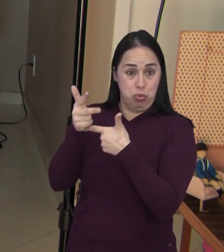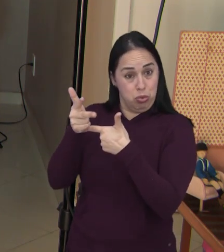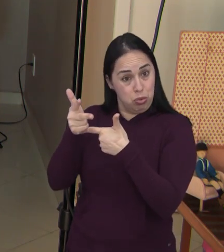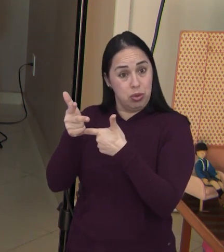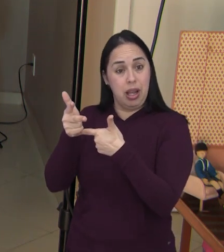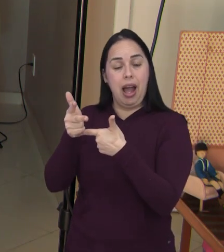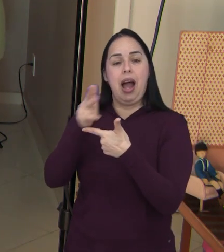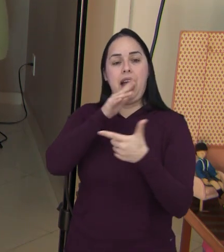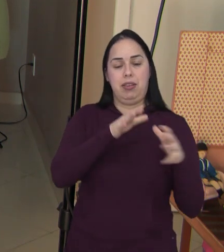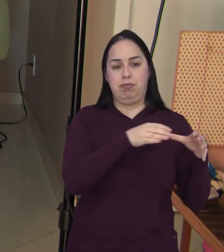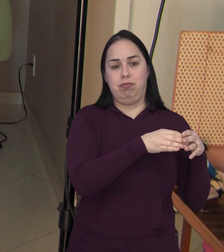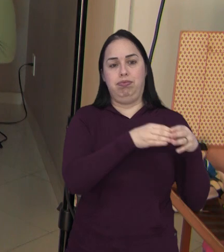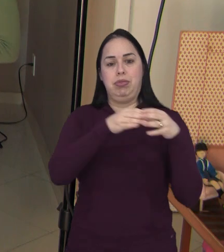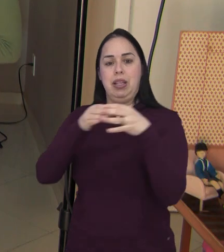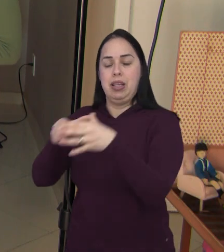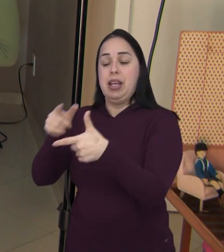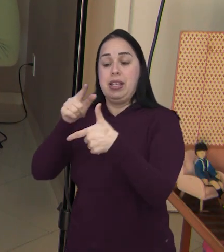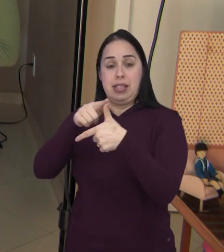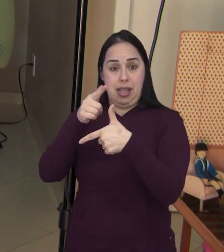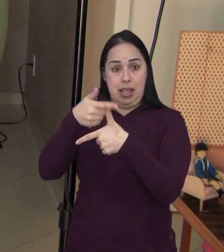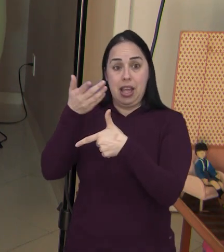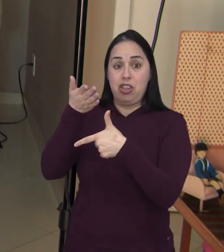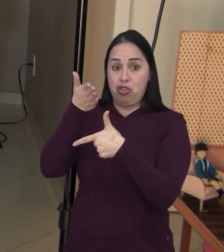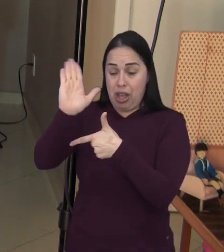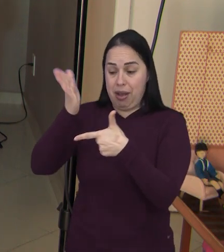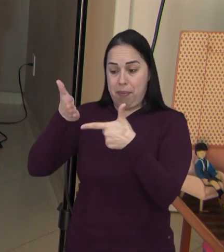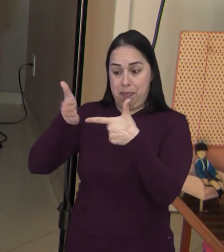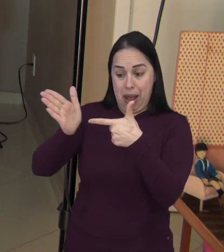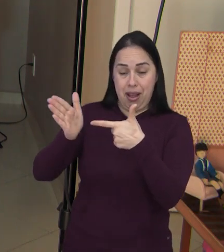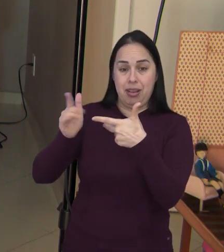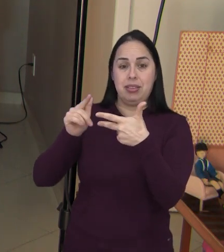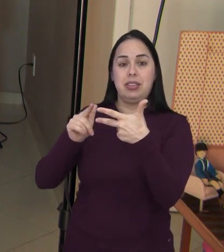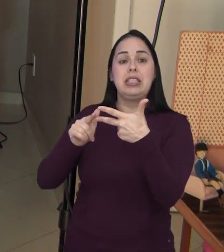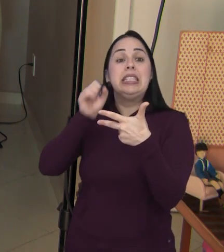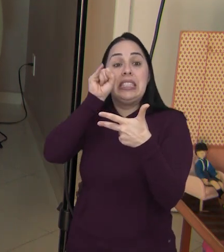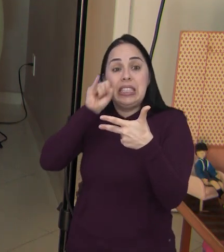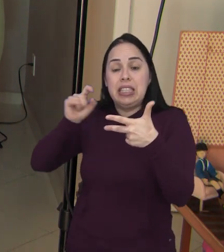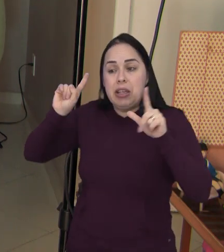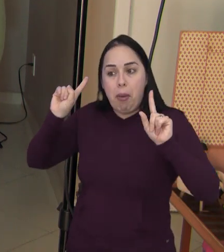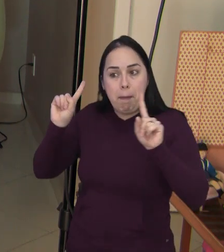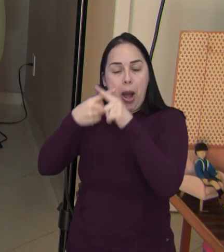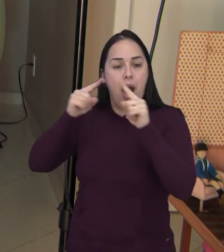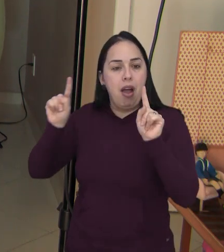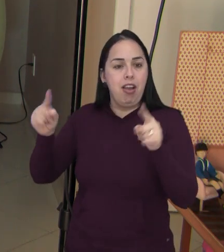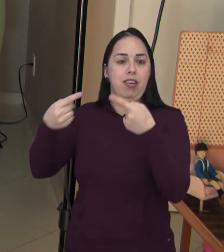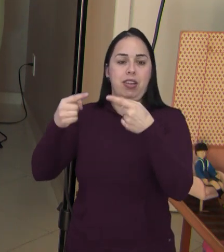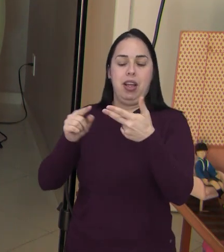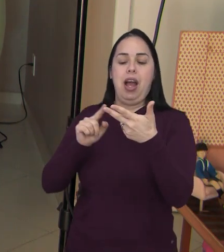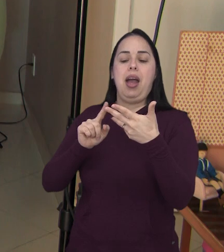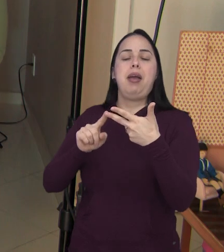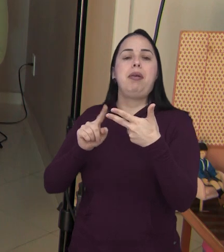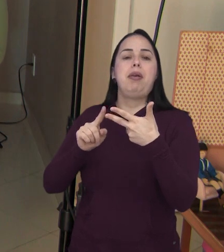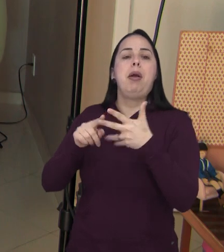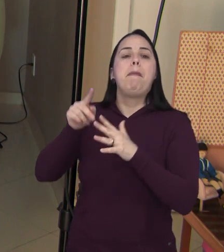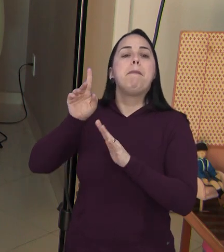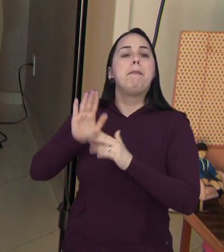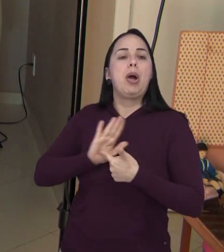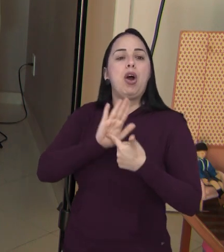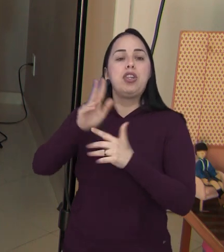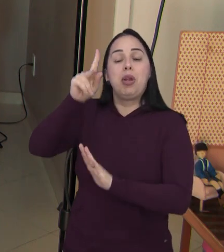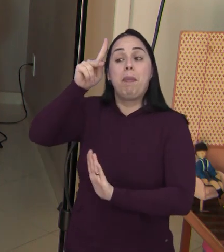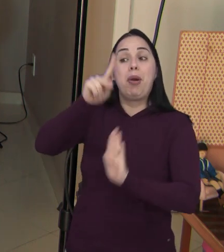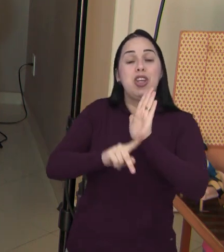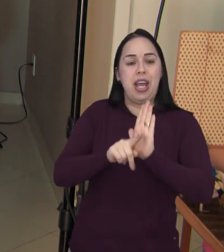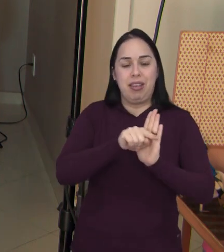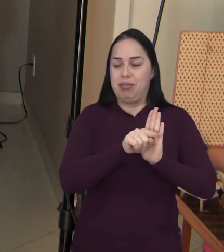Pinewood. E caso a gente vá para a fase final, tem a possibilidade de apresentar um projeto para o